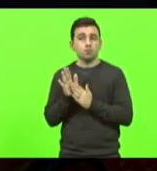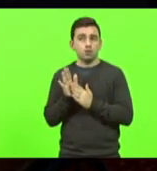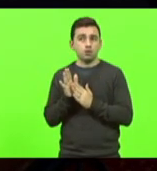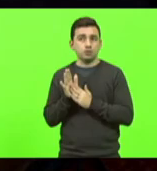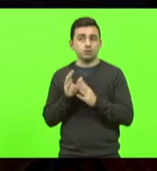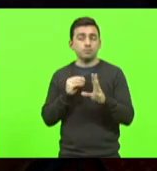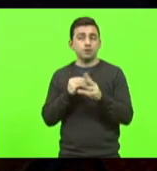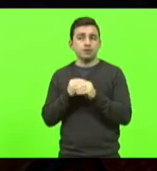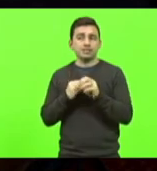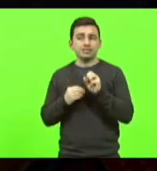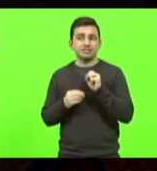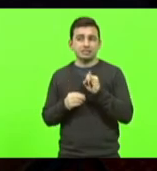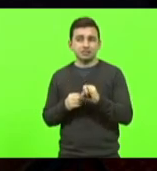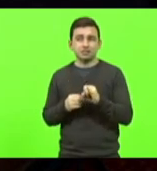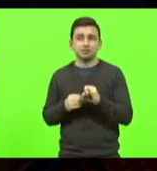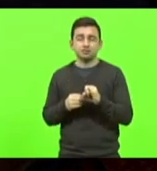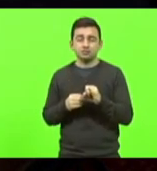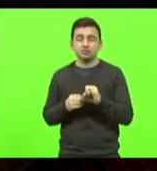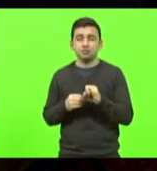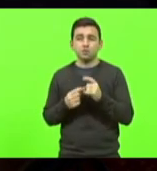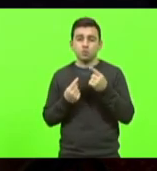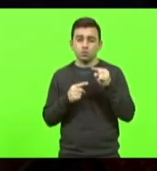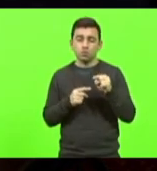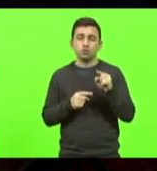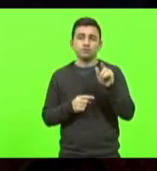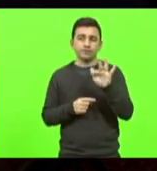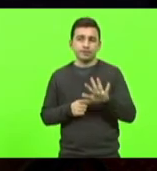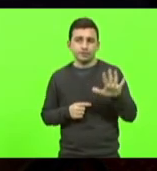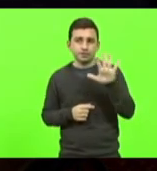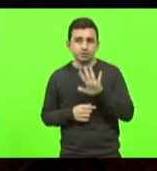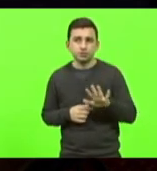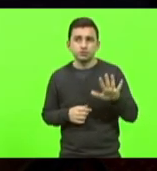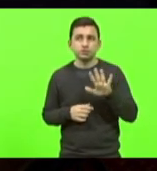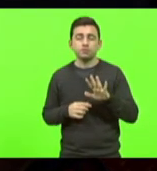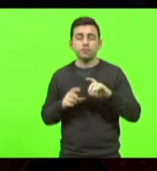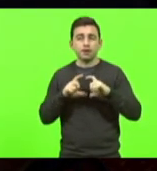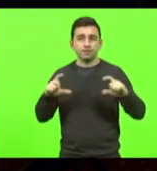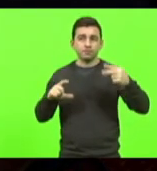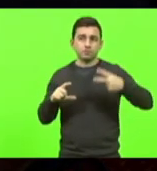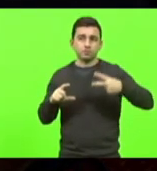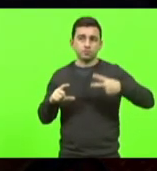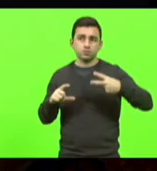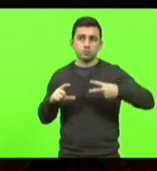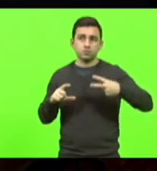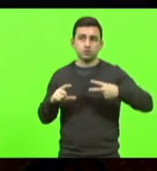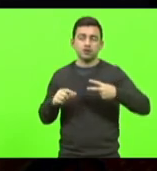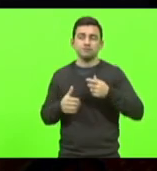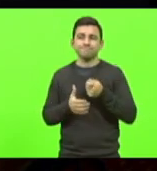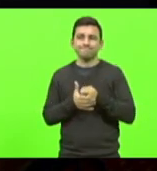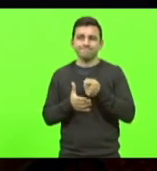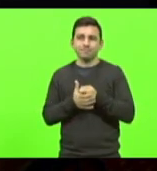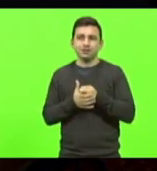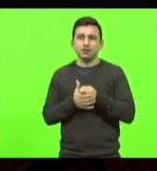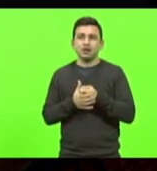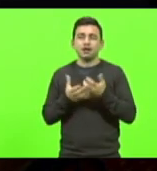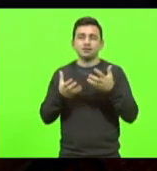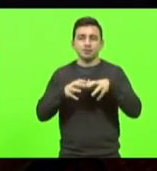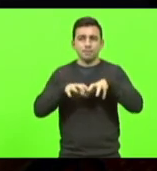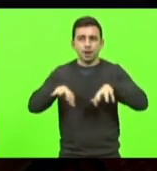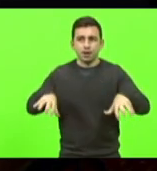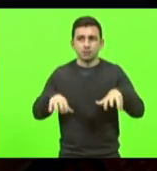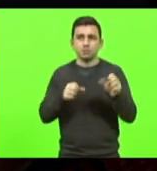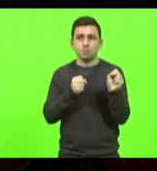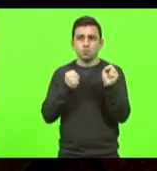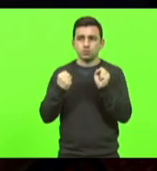ferir o princípio federativo do seu palavra o segundo atentar contra a separação de